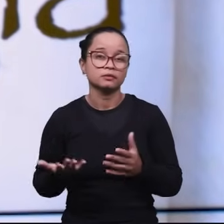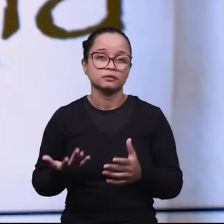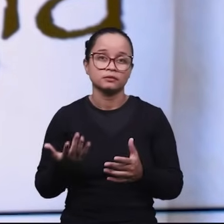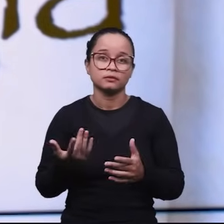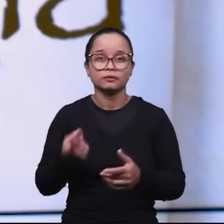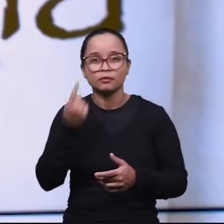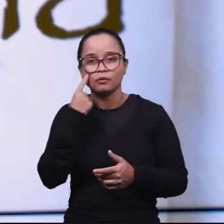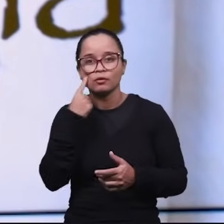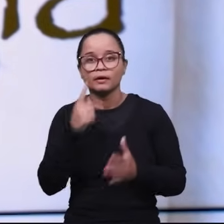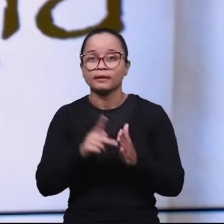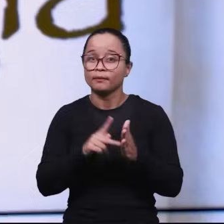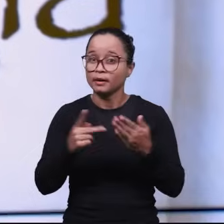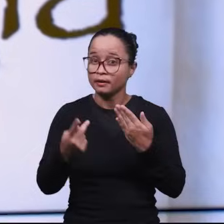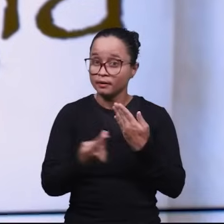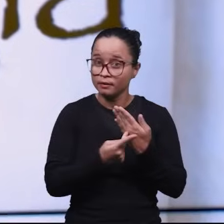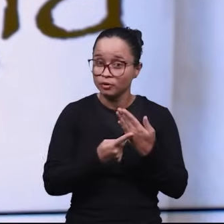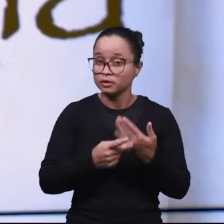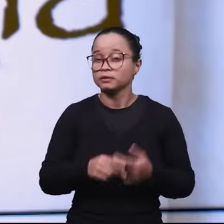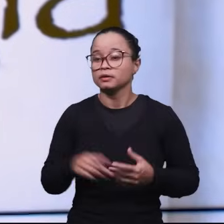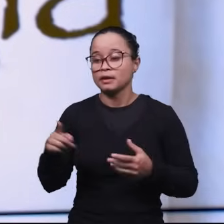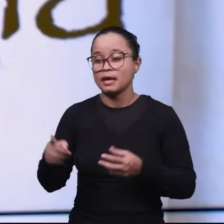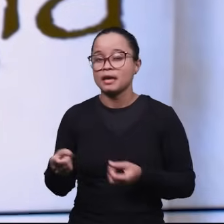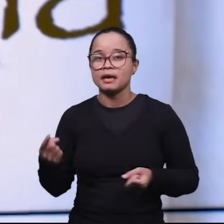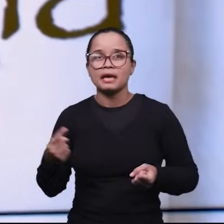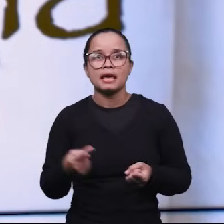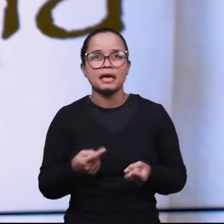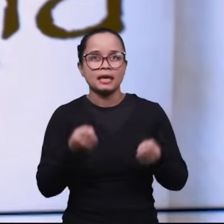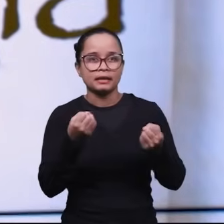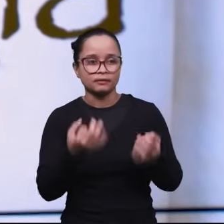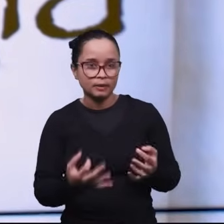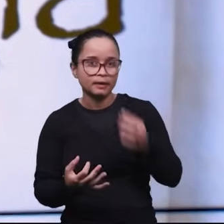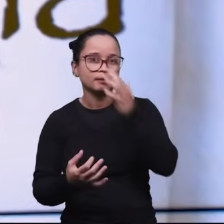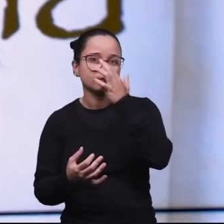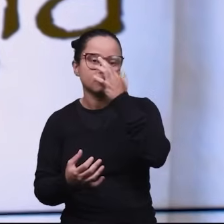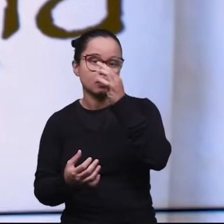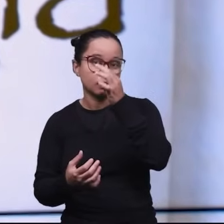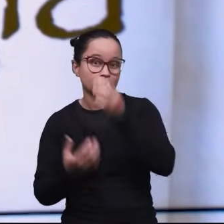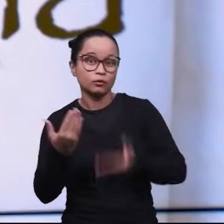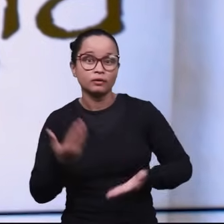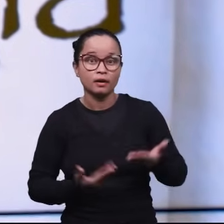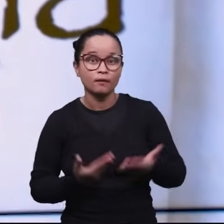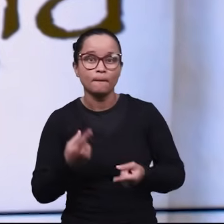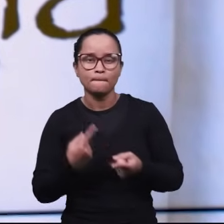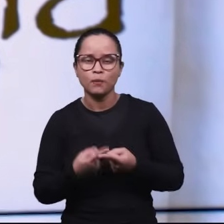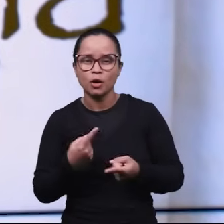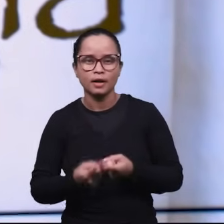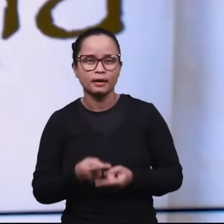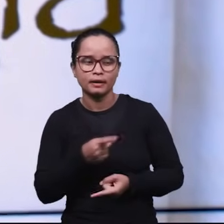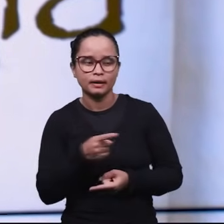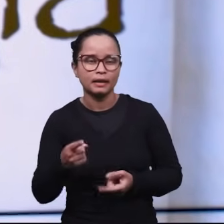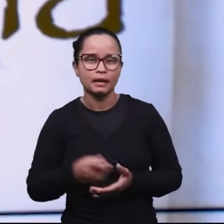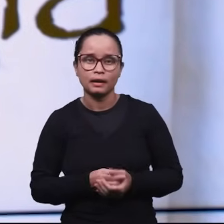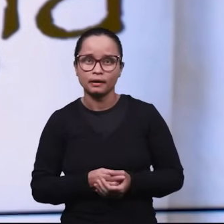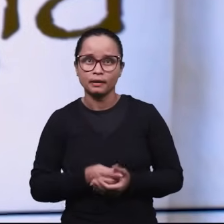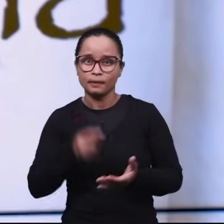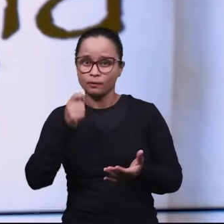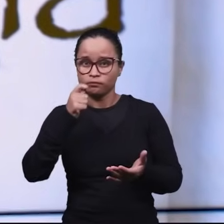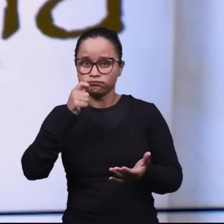de suas parábolas, em que ele censurava um servo por não ter colocado o